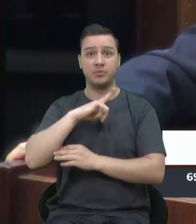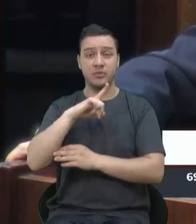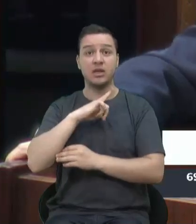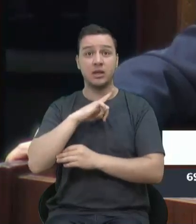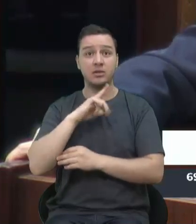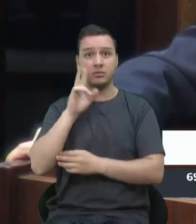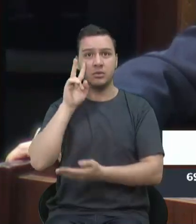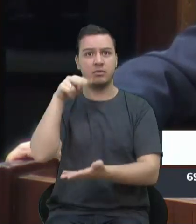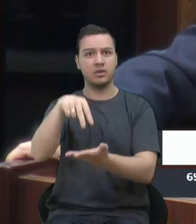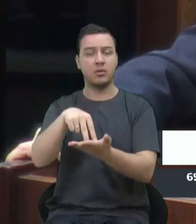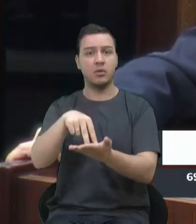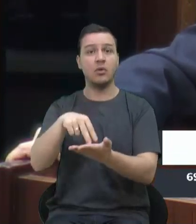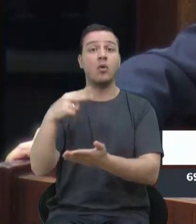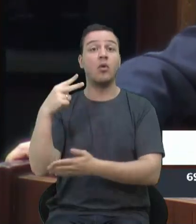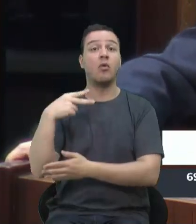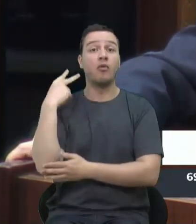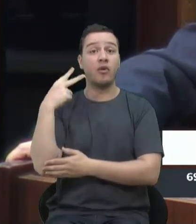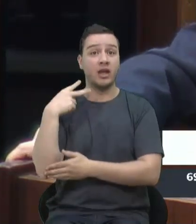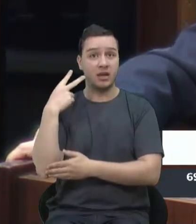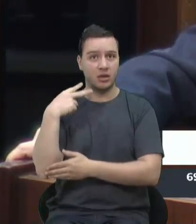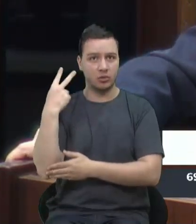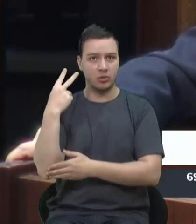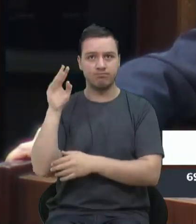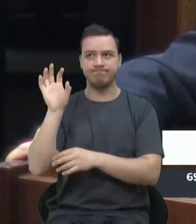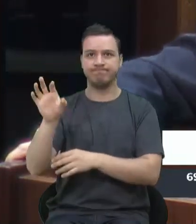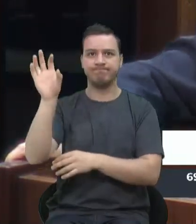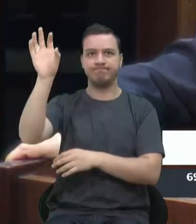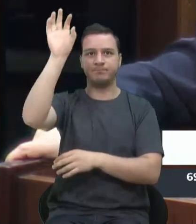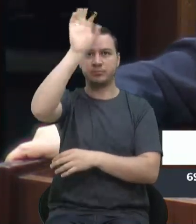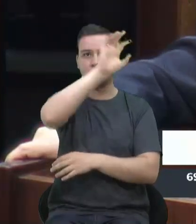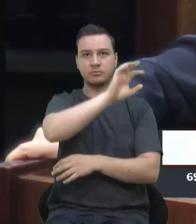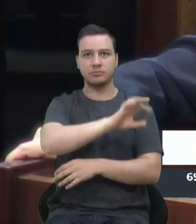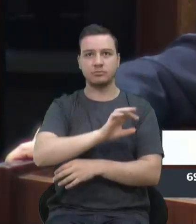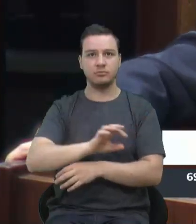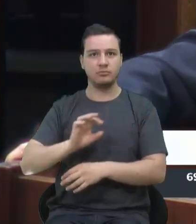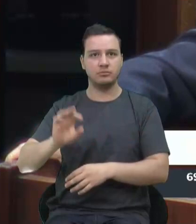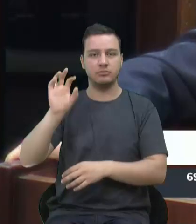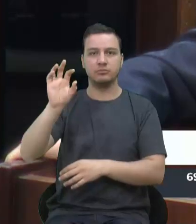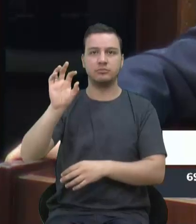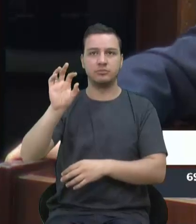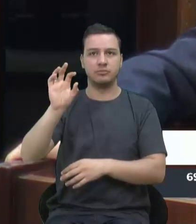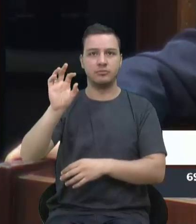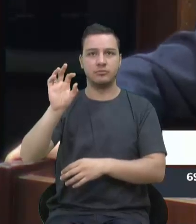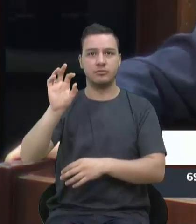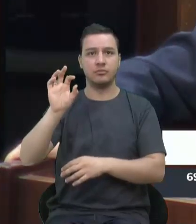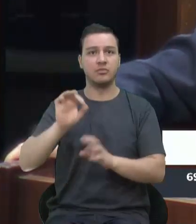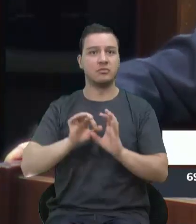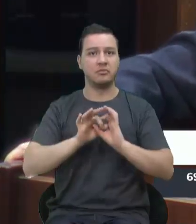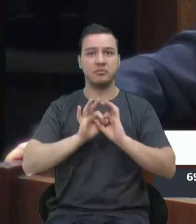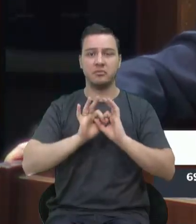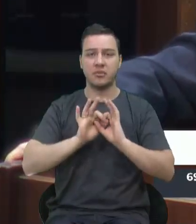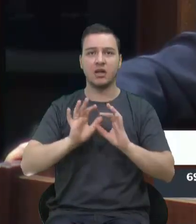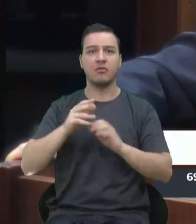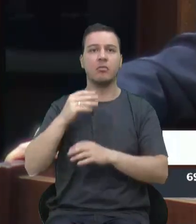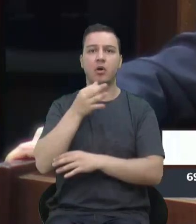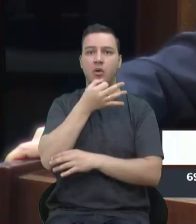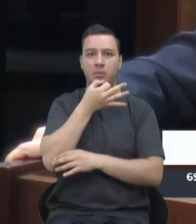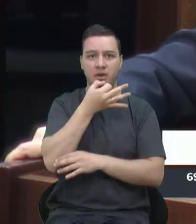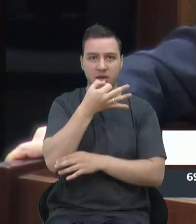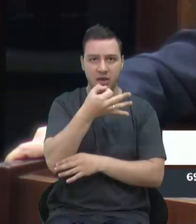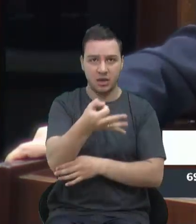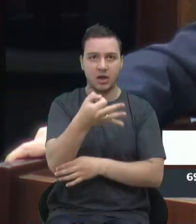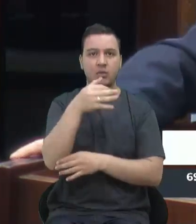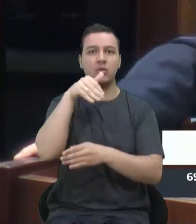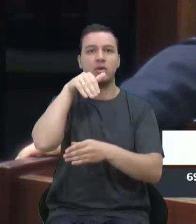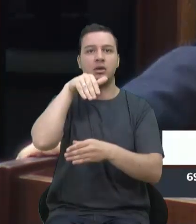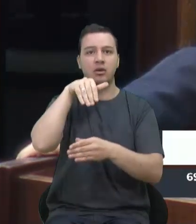Os vereadores em todos os recantos do Brasil são invioláveis por suas opiniões, palavras e votos.